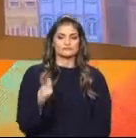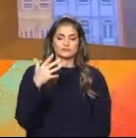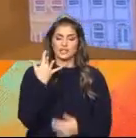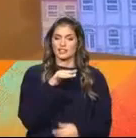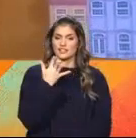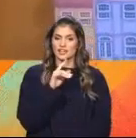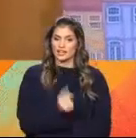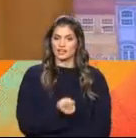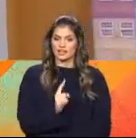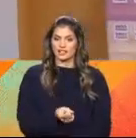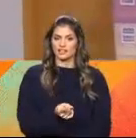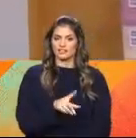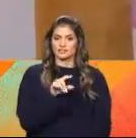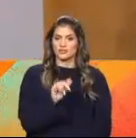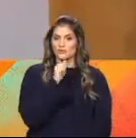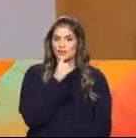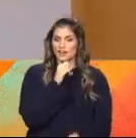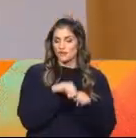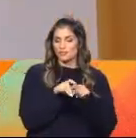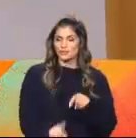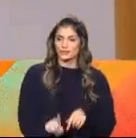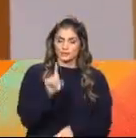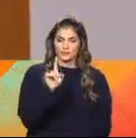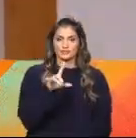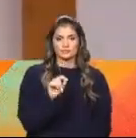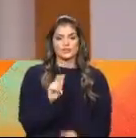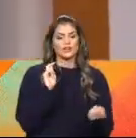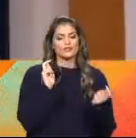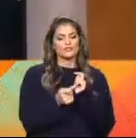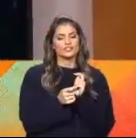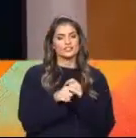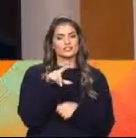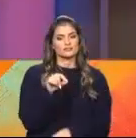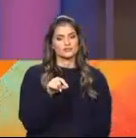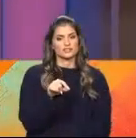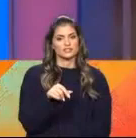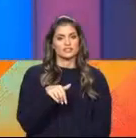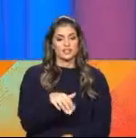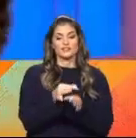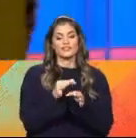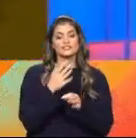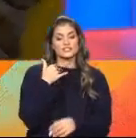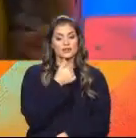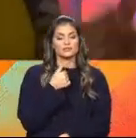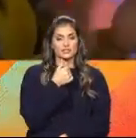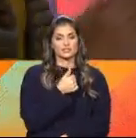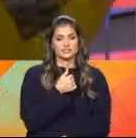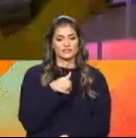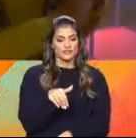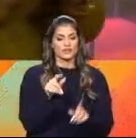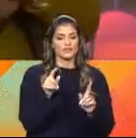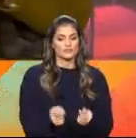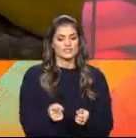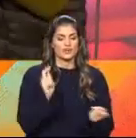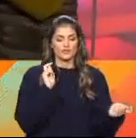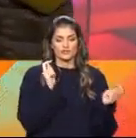alegria do Algarve até ao Minho. Olha, mira, mira, mira, eu gosto de terminar. A festa está bonita, o baile vai começar. Olha,